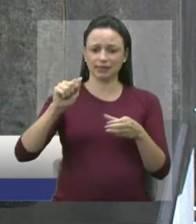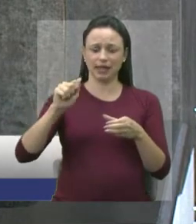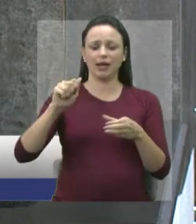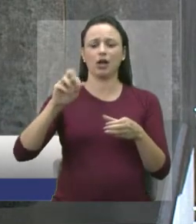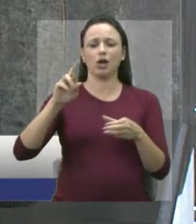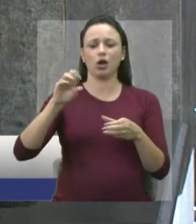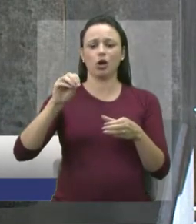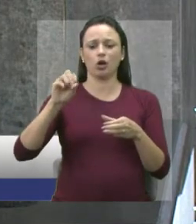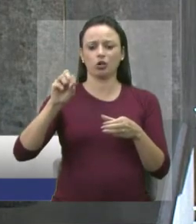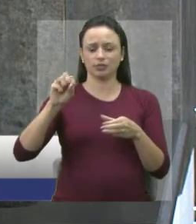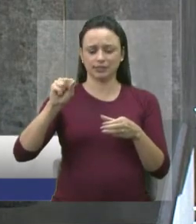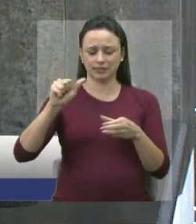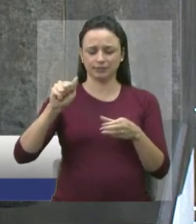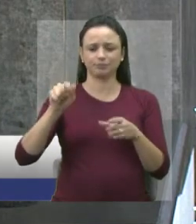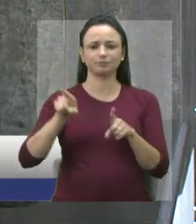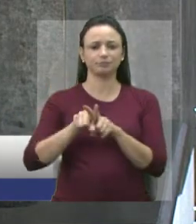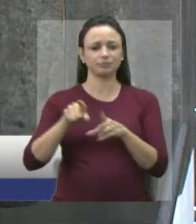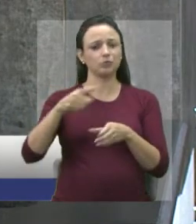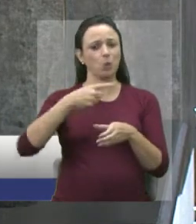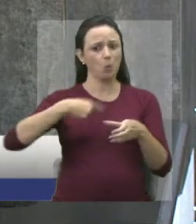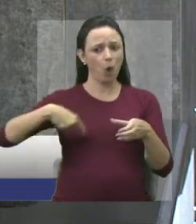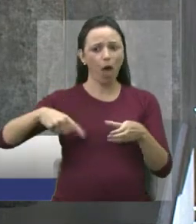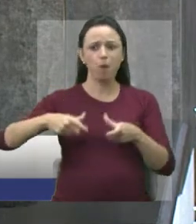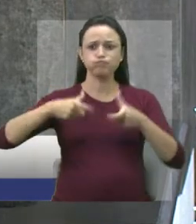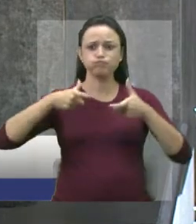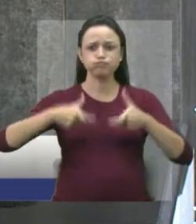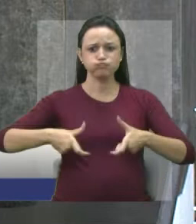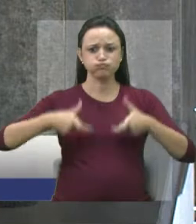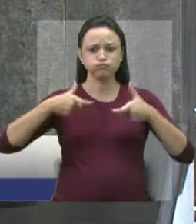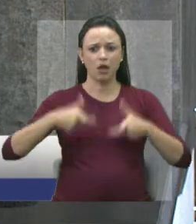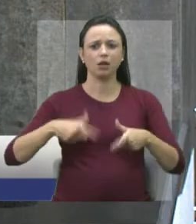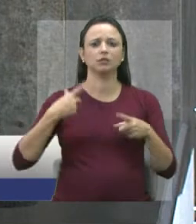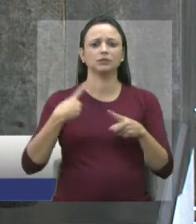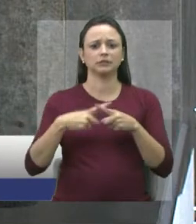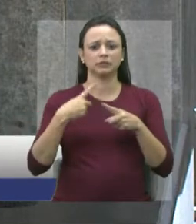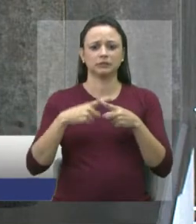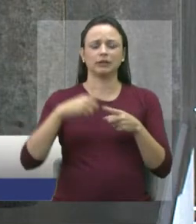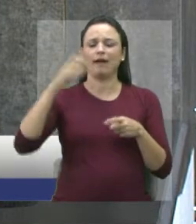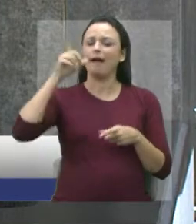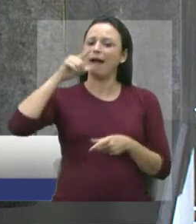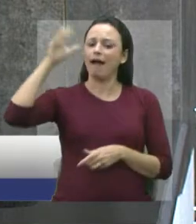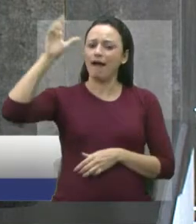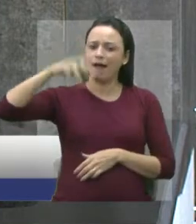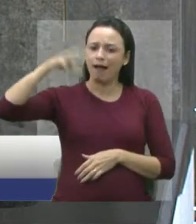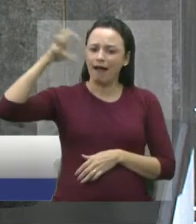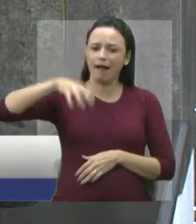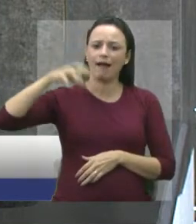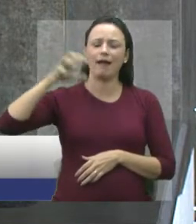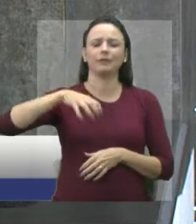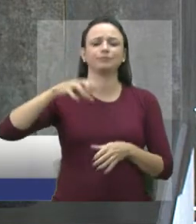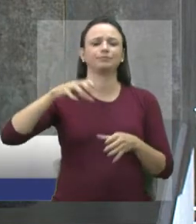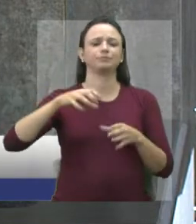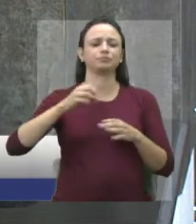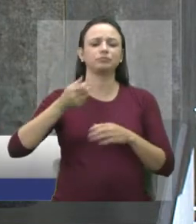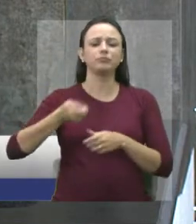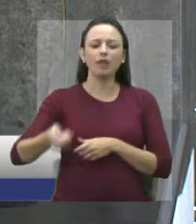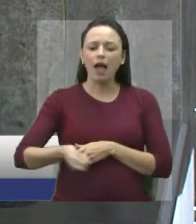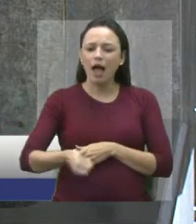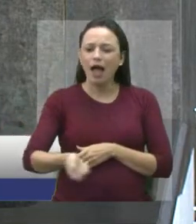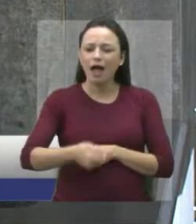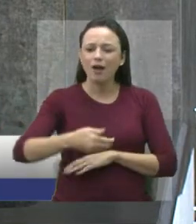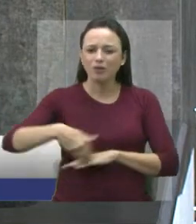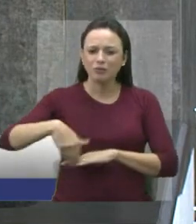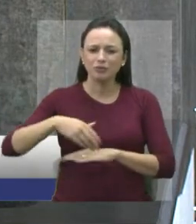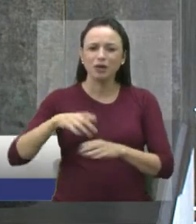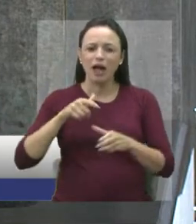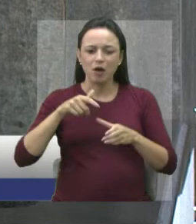um buraco de grandes proporções, sendo que toda a água, seja de chuva ou de calçadas que são lavadas, elas